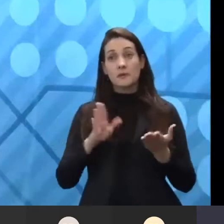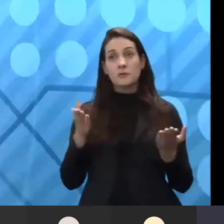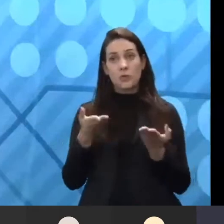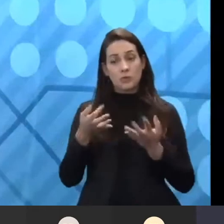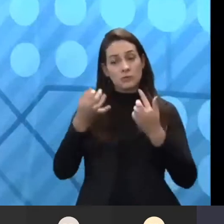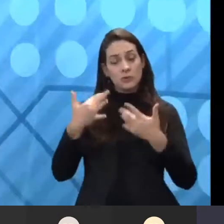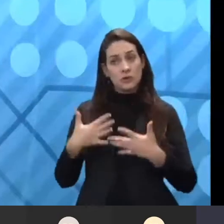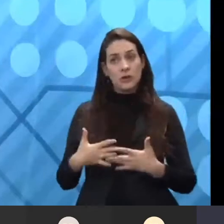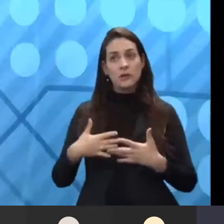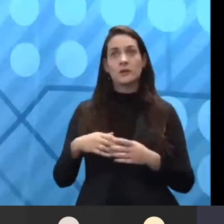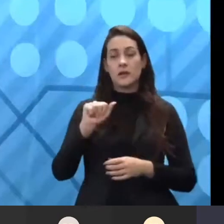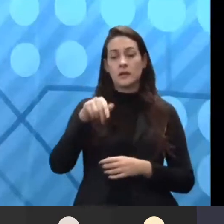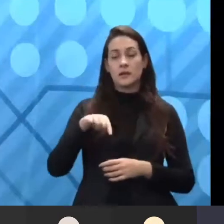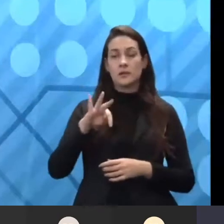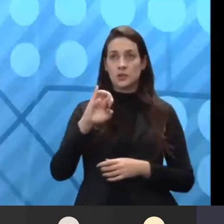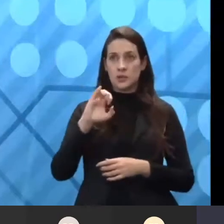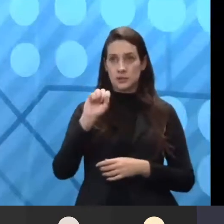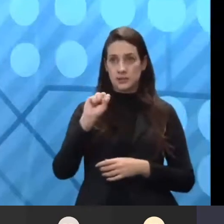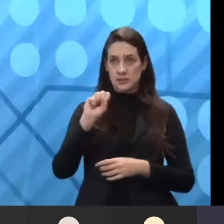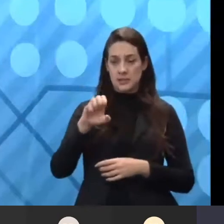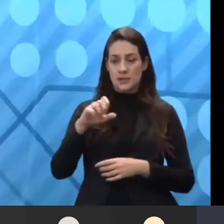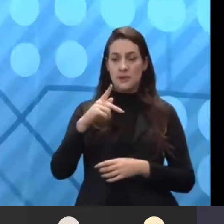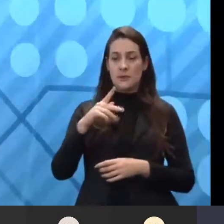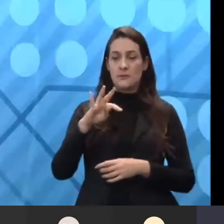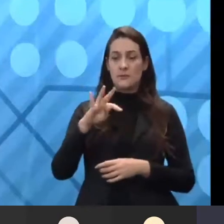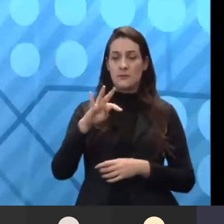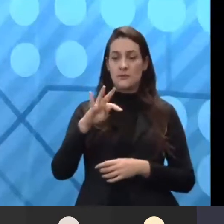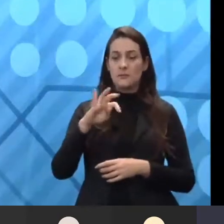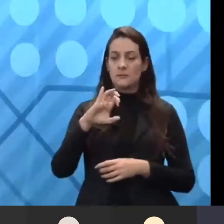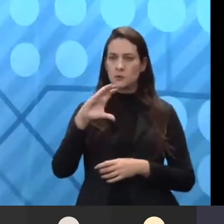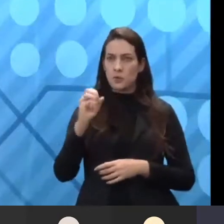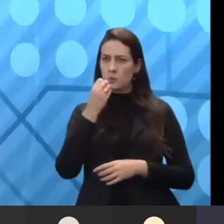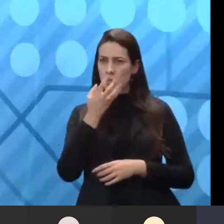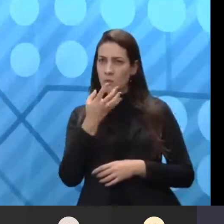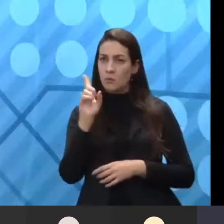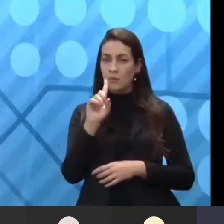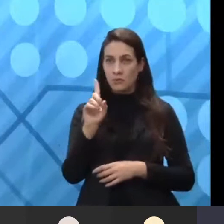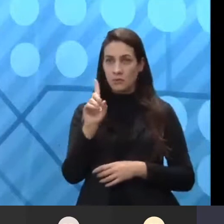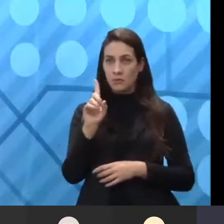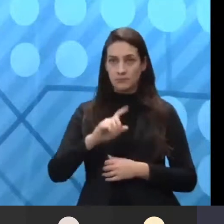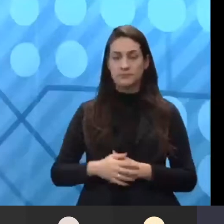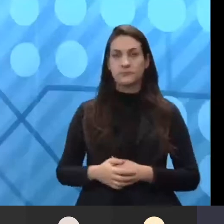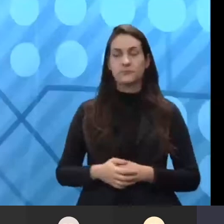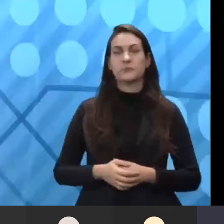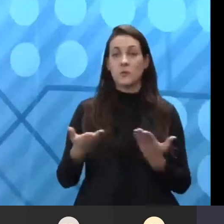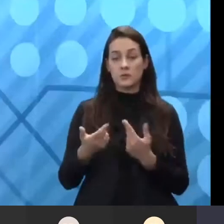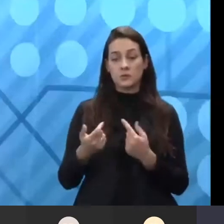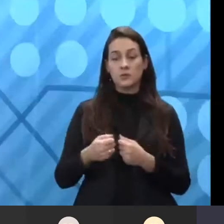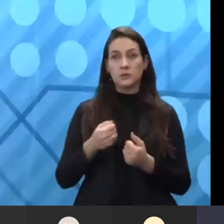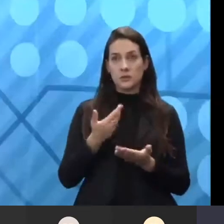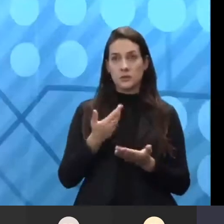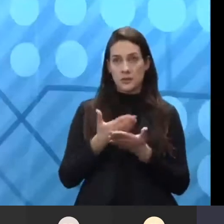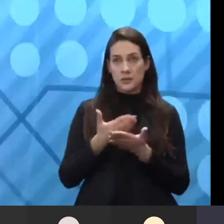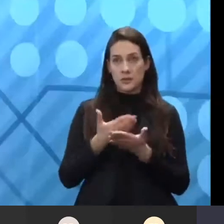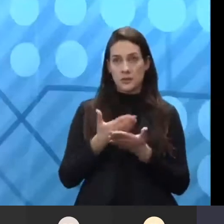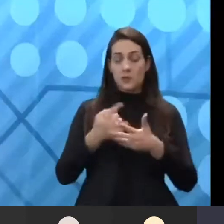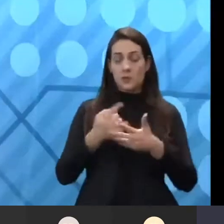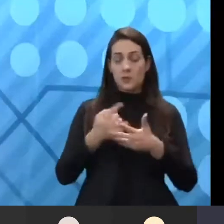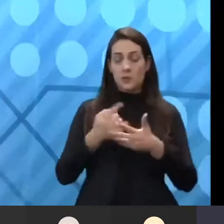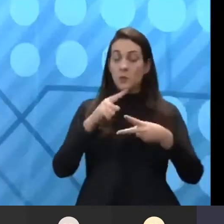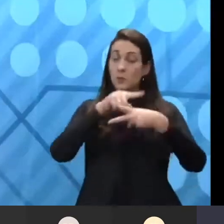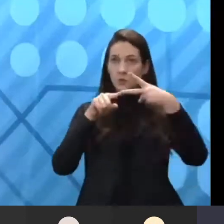bom antisséptico, tá certo? Então, basicamente, nessa aula prática, nós teremos 2 procedimentos, onde nós utilizaremos